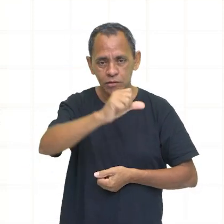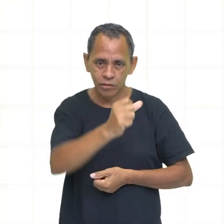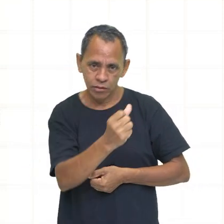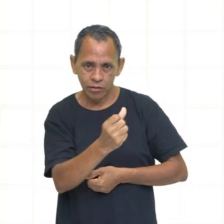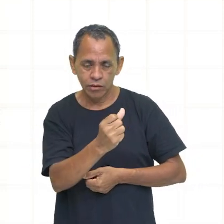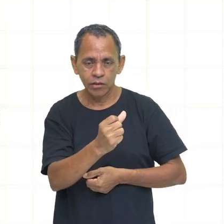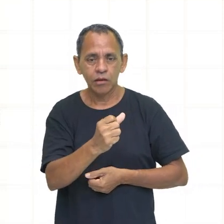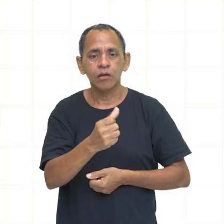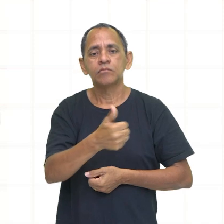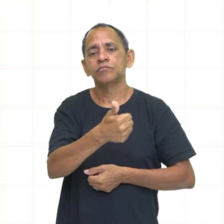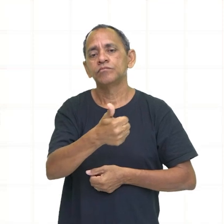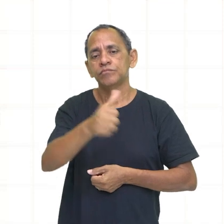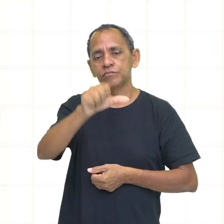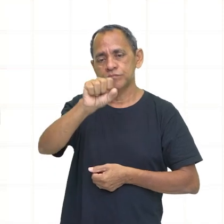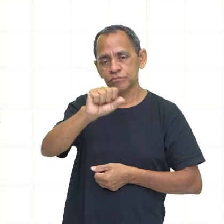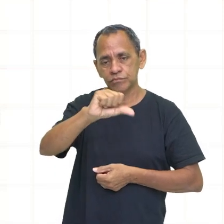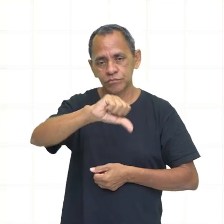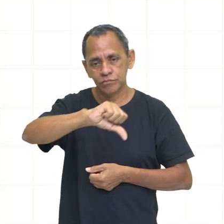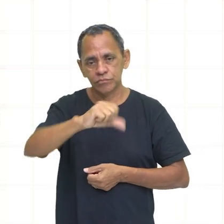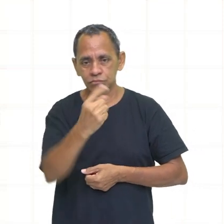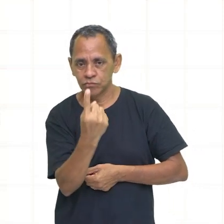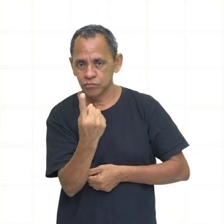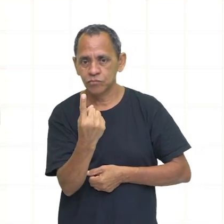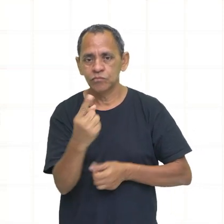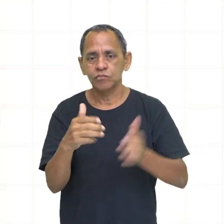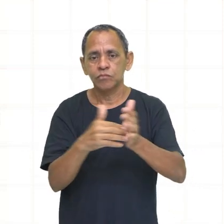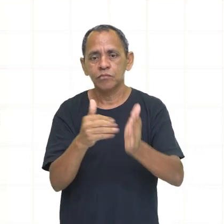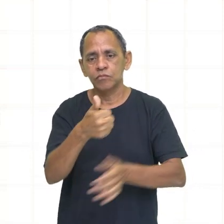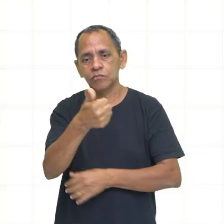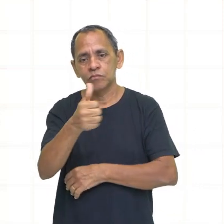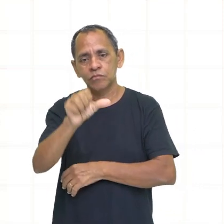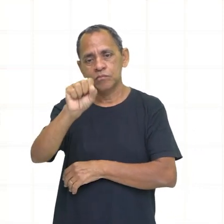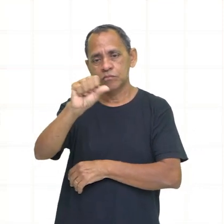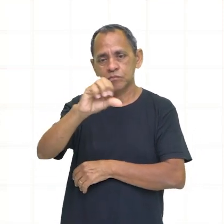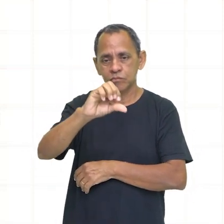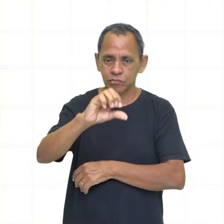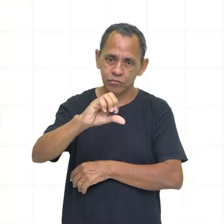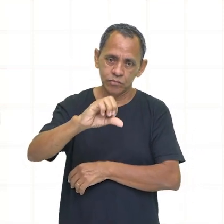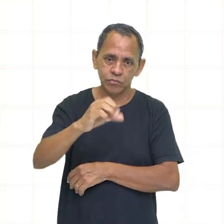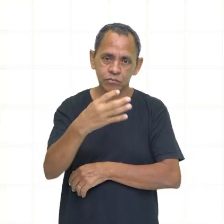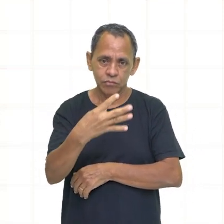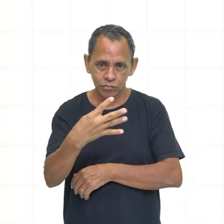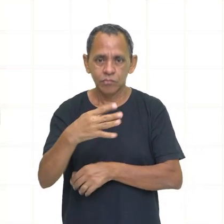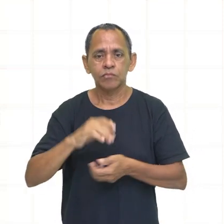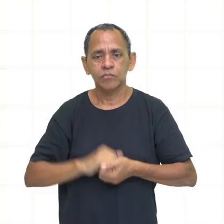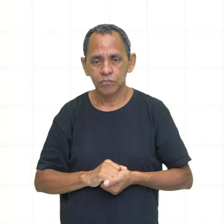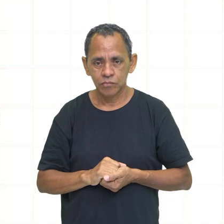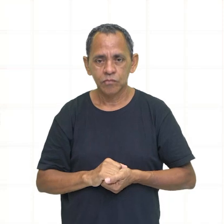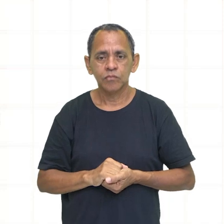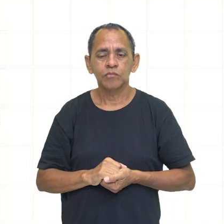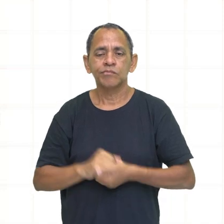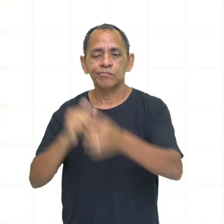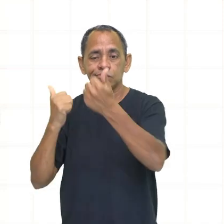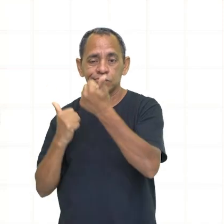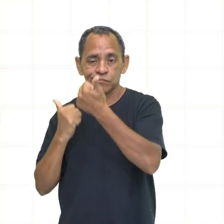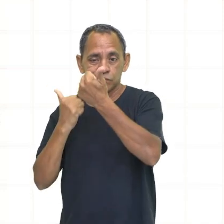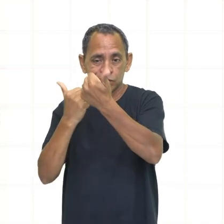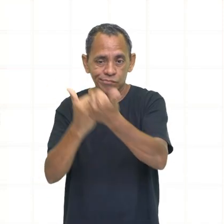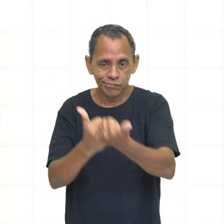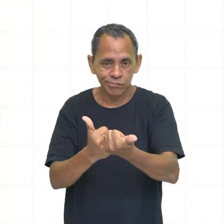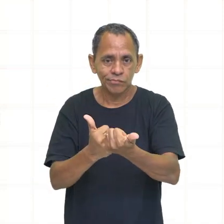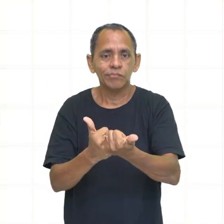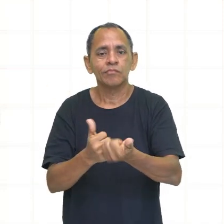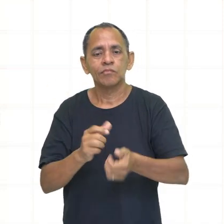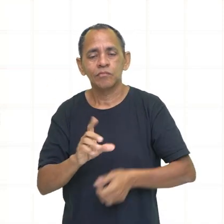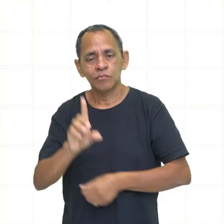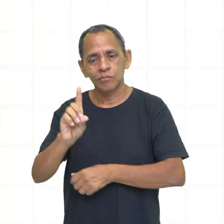e 1894. Floriano Peixoto, ele era vice de Deodoro da Fonseca. Ele vai